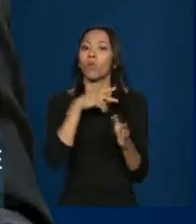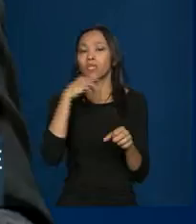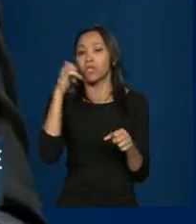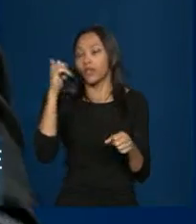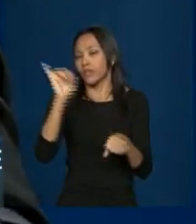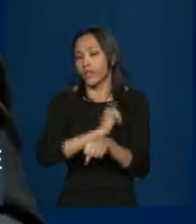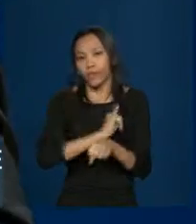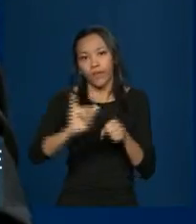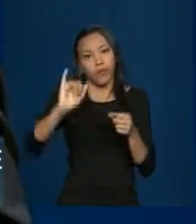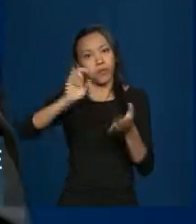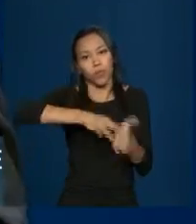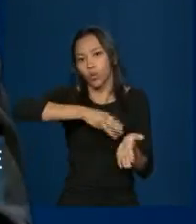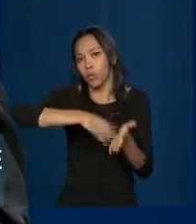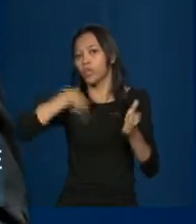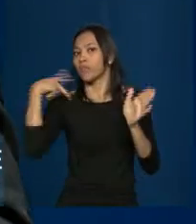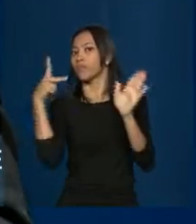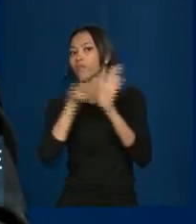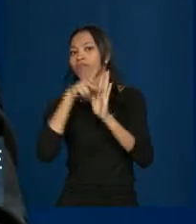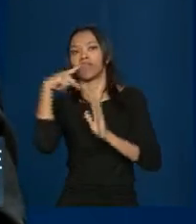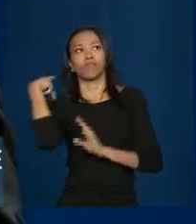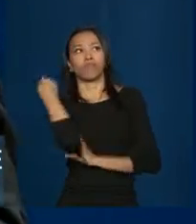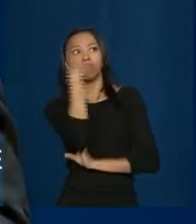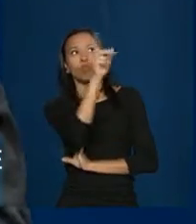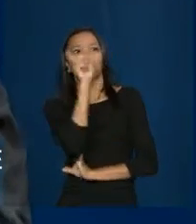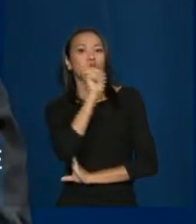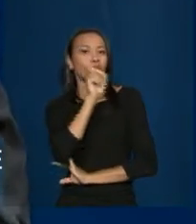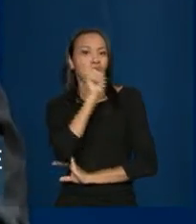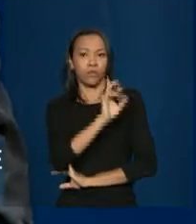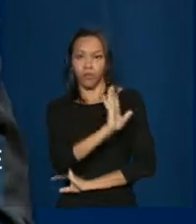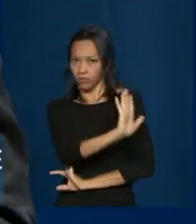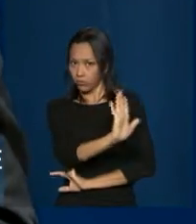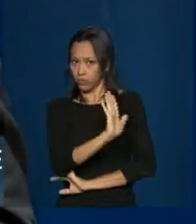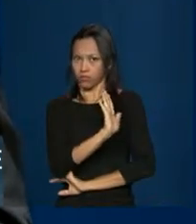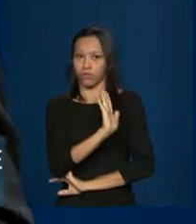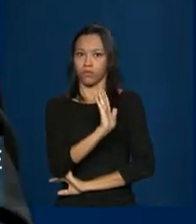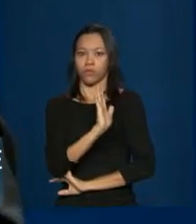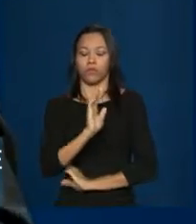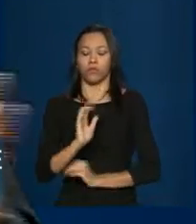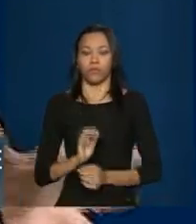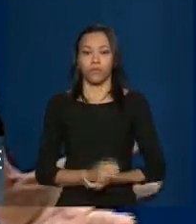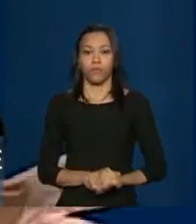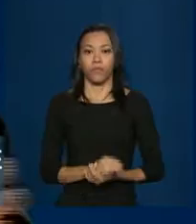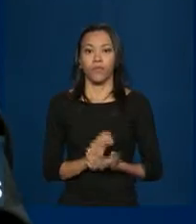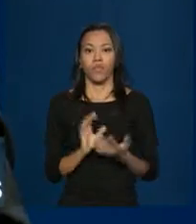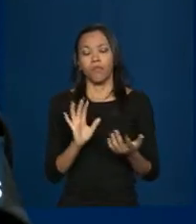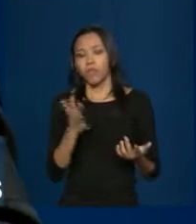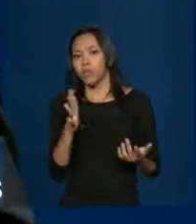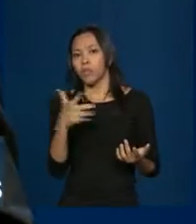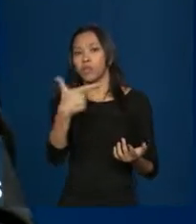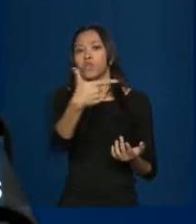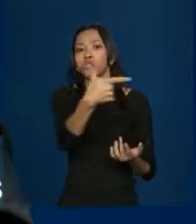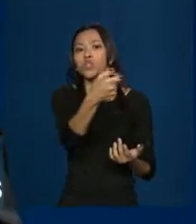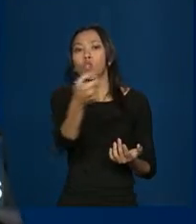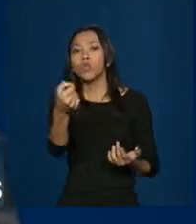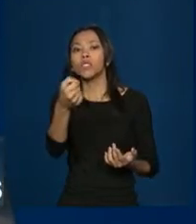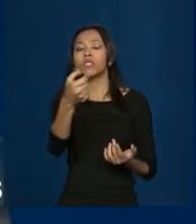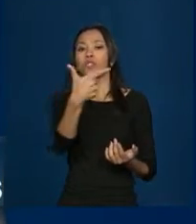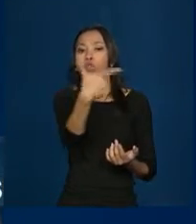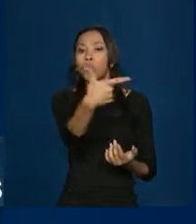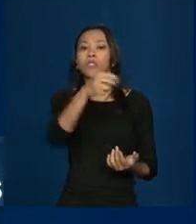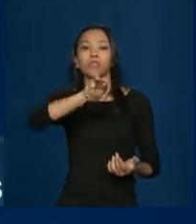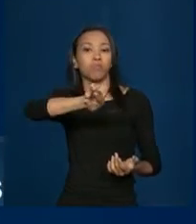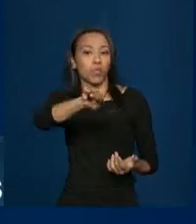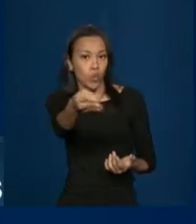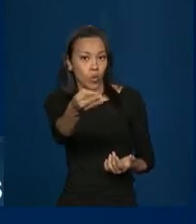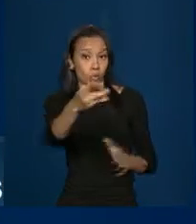os estados. As Nações Unidas, por exemplo, não faz essa estimativa. As Nações Unidas identificou 2 milhões, o